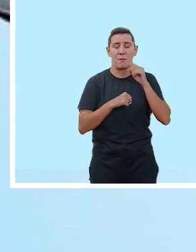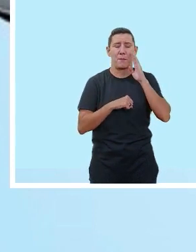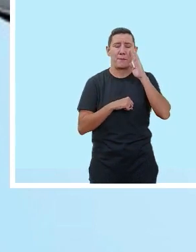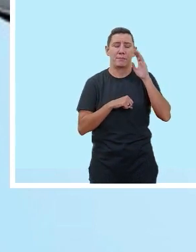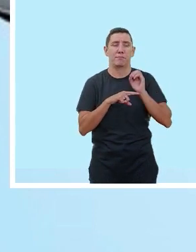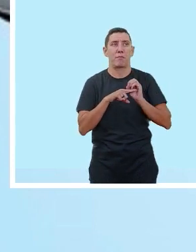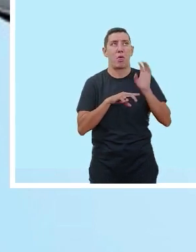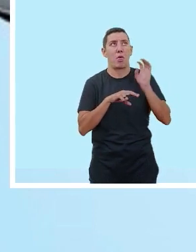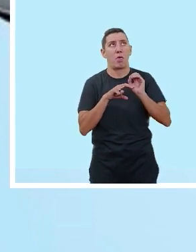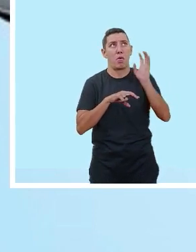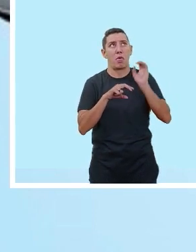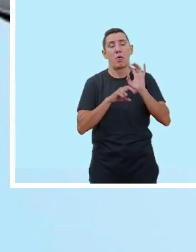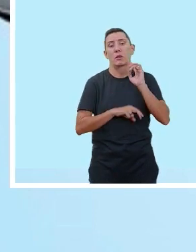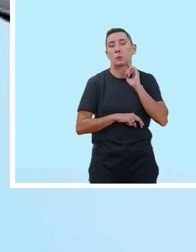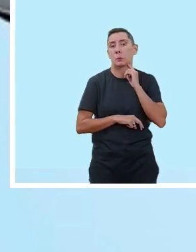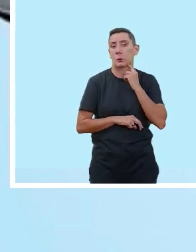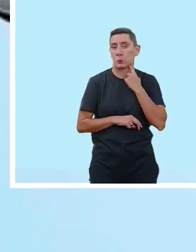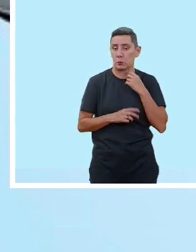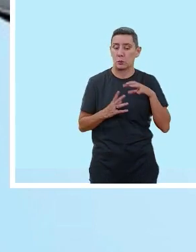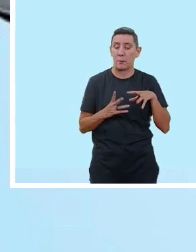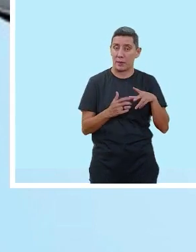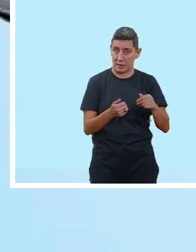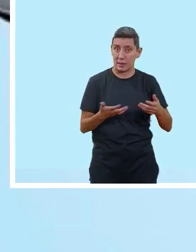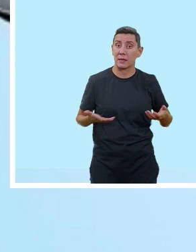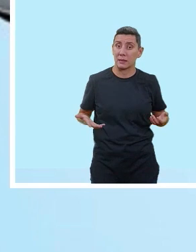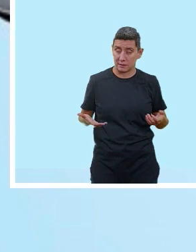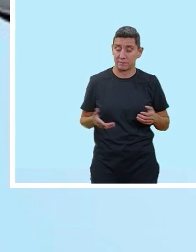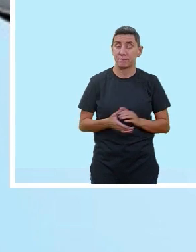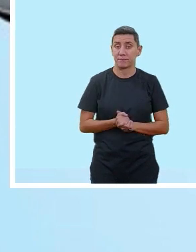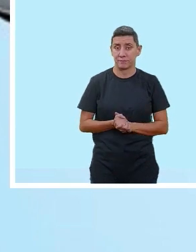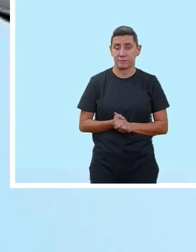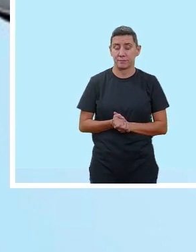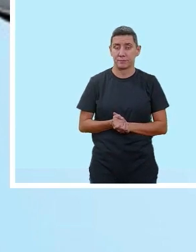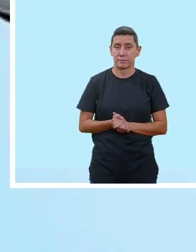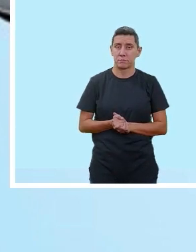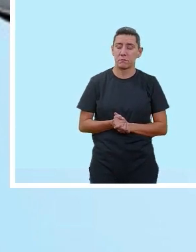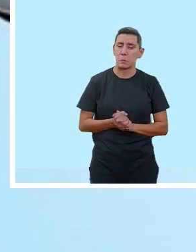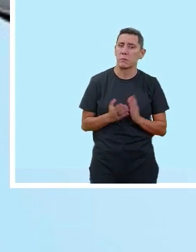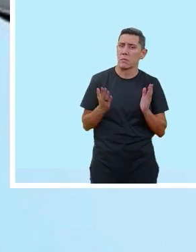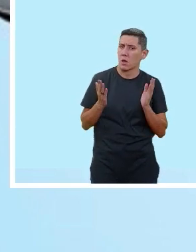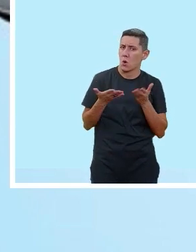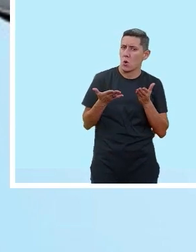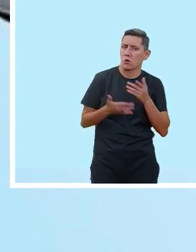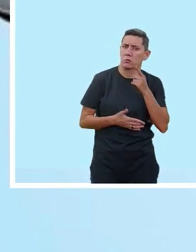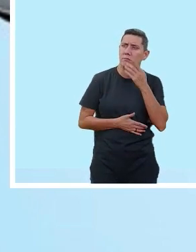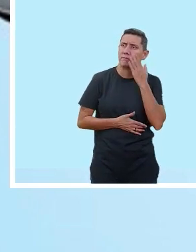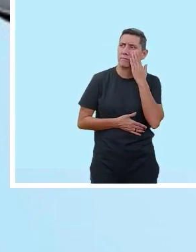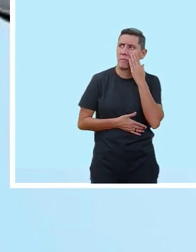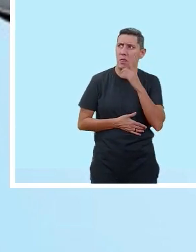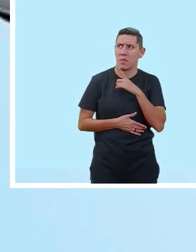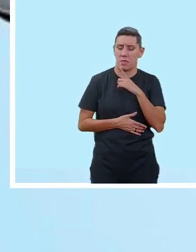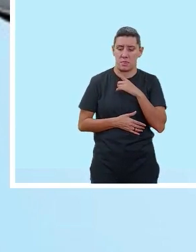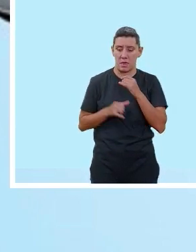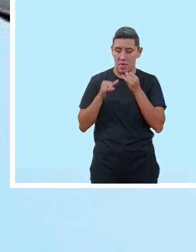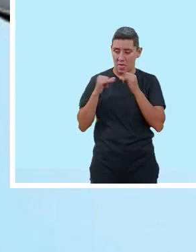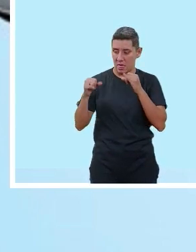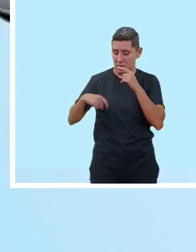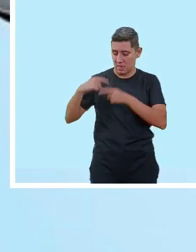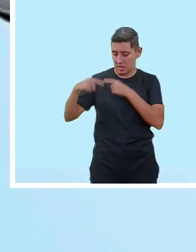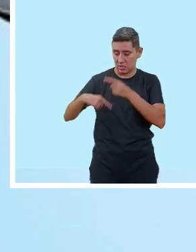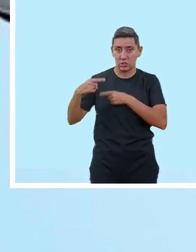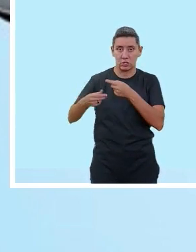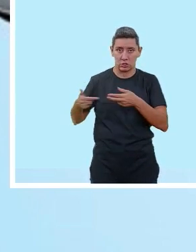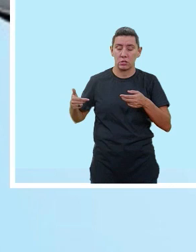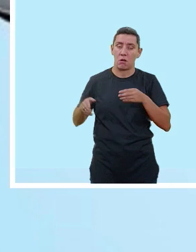principal responsável pelo efeito estufa, né? E hoje, além da geração de energia elétrica, a outra atividade